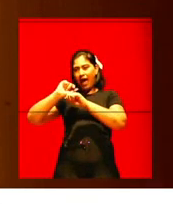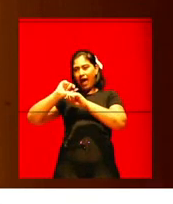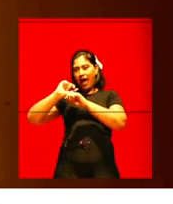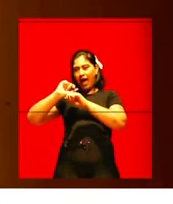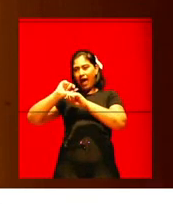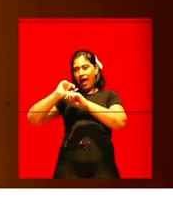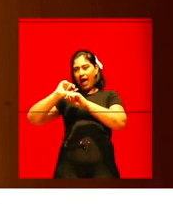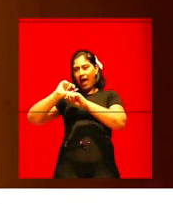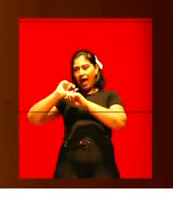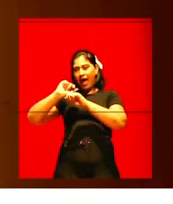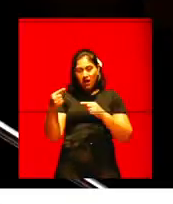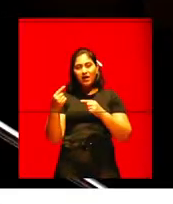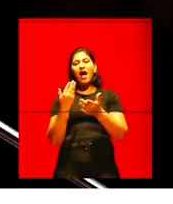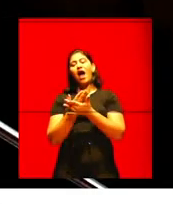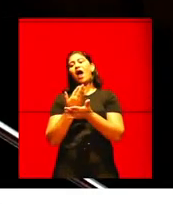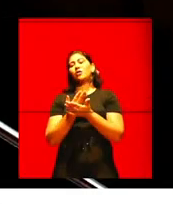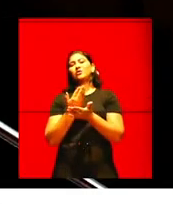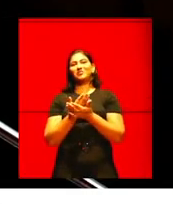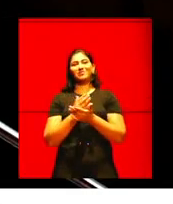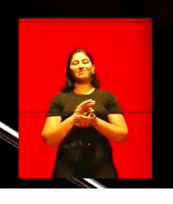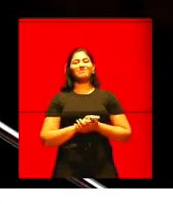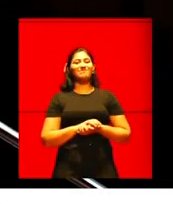tá bom? Isso aí.